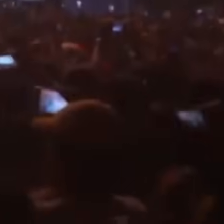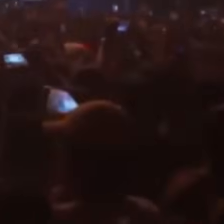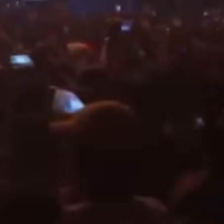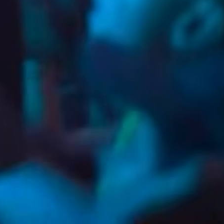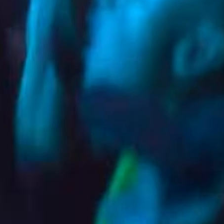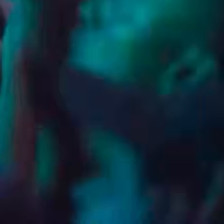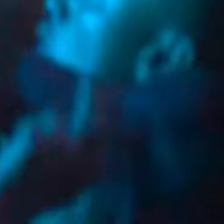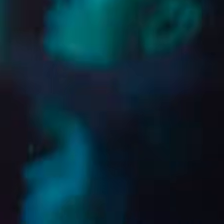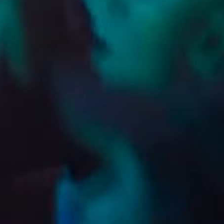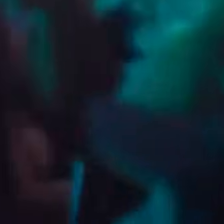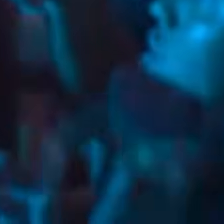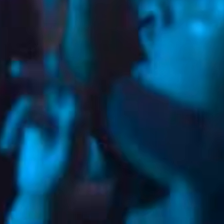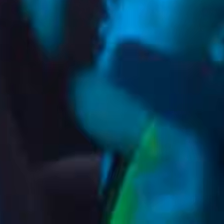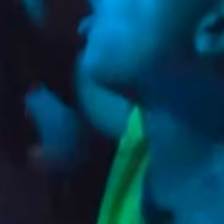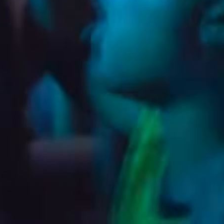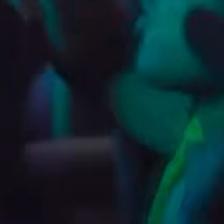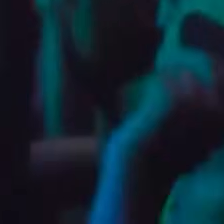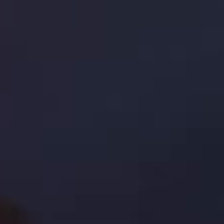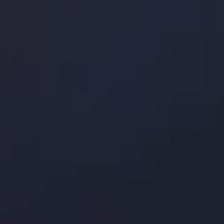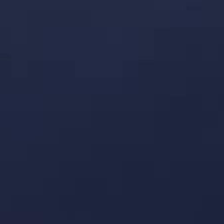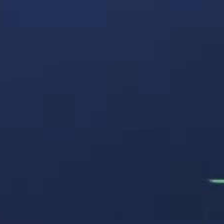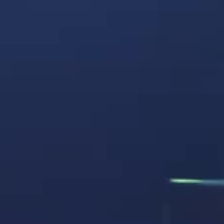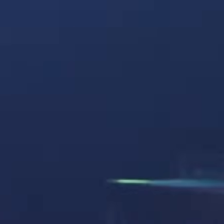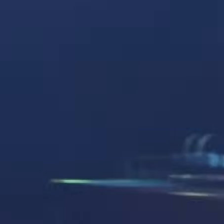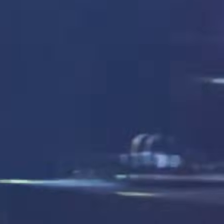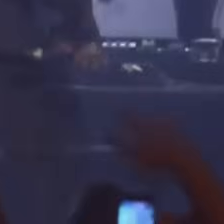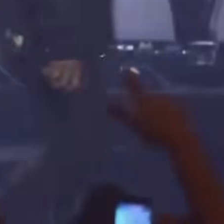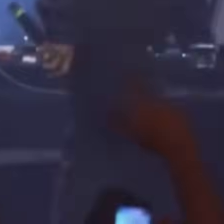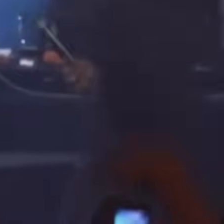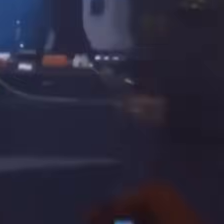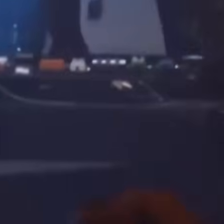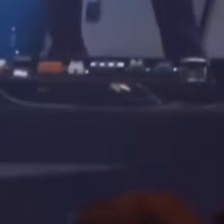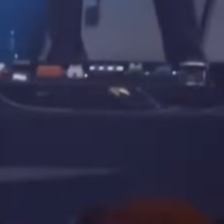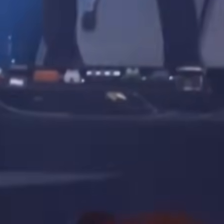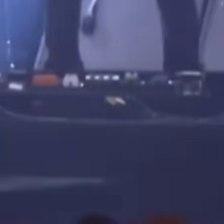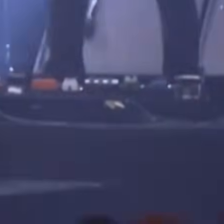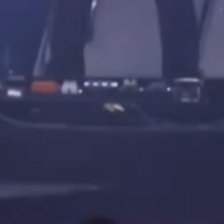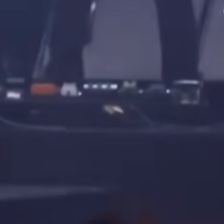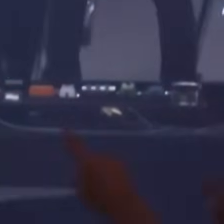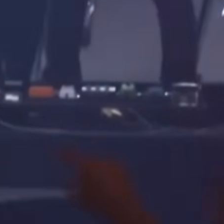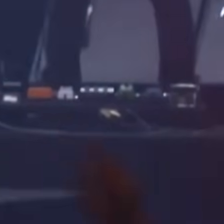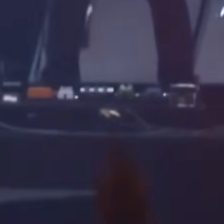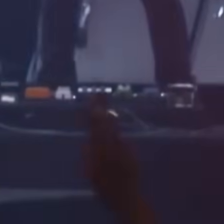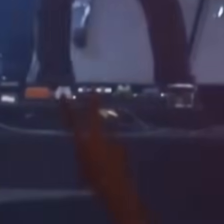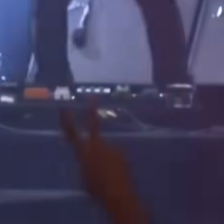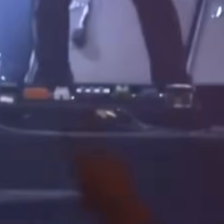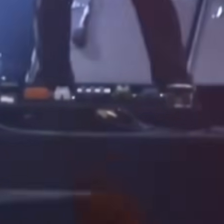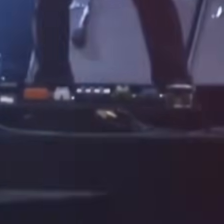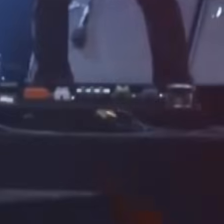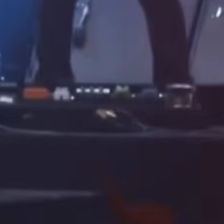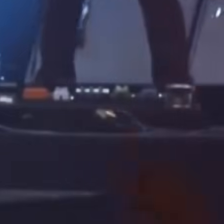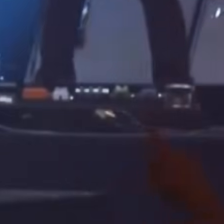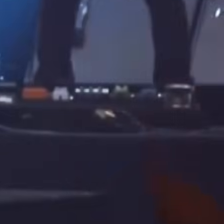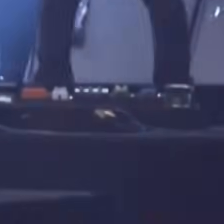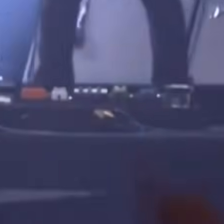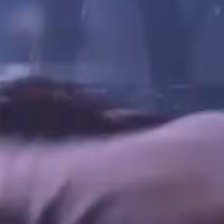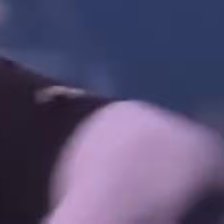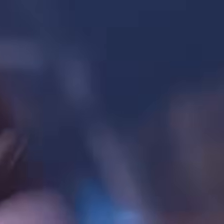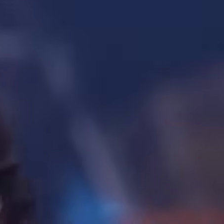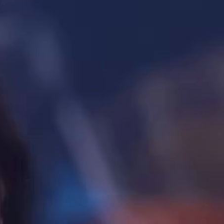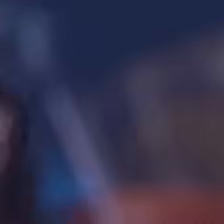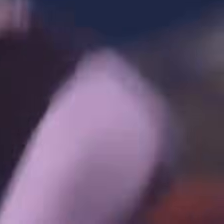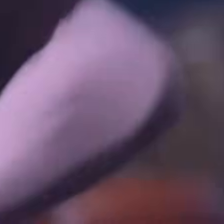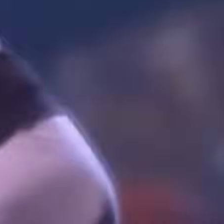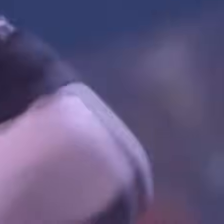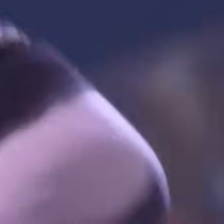pra mim ainda é pouco, pra cachorro louco, dia número 1, terrorista da periferia, eu tenho pra você, o